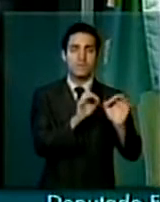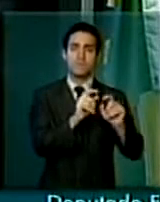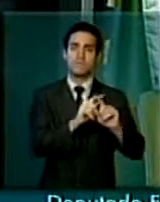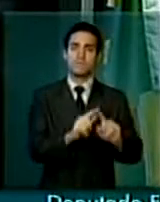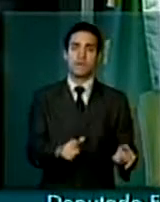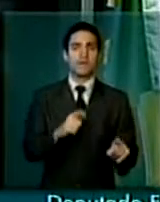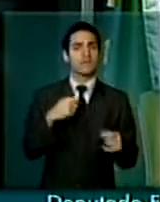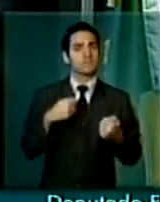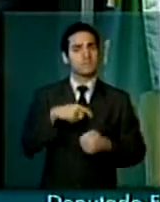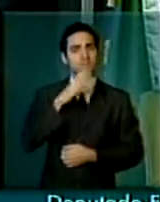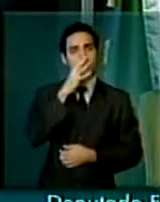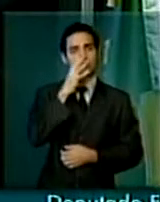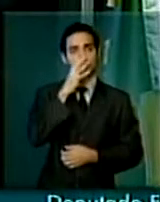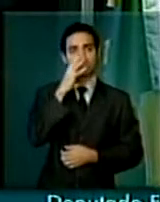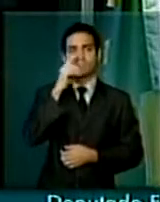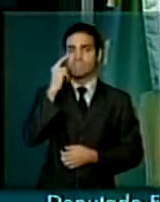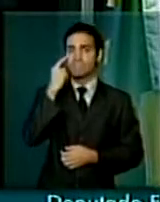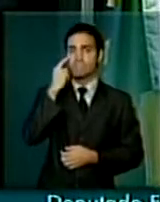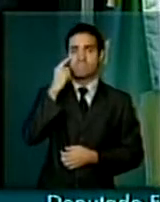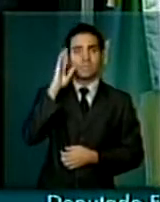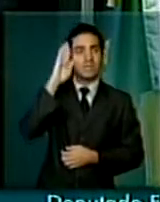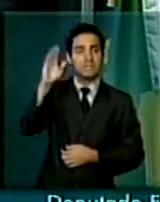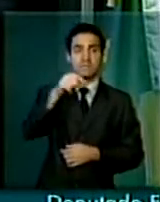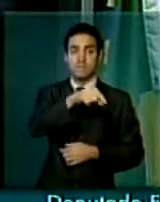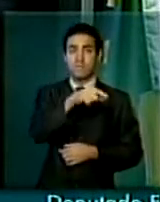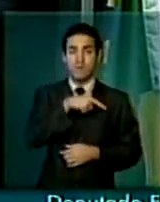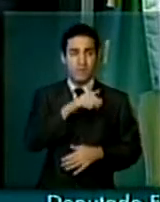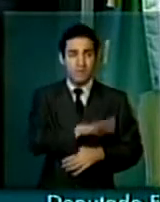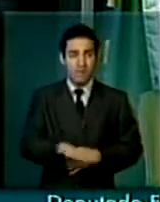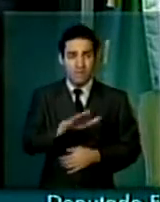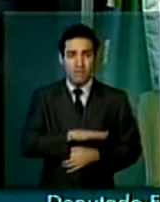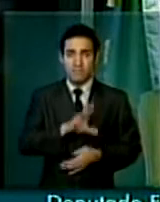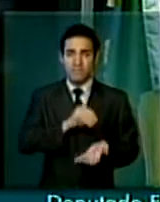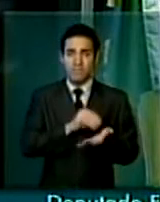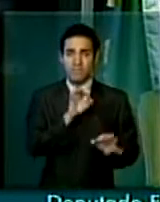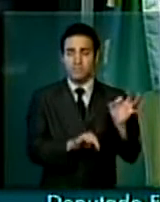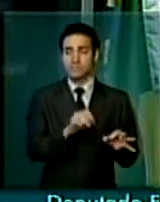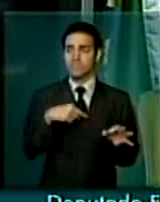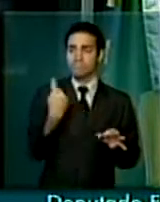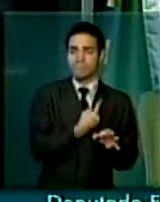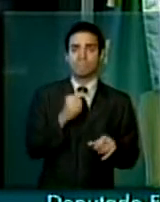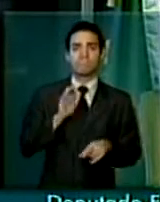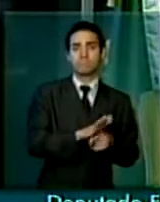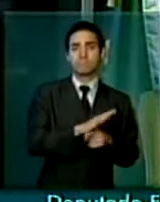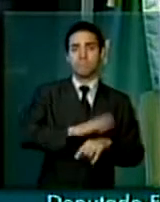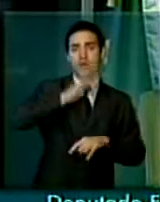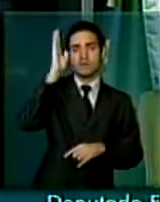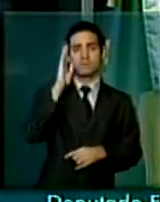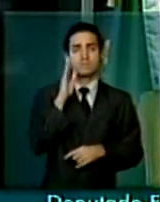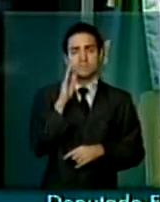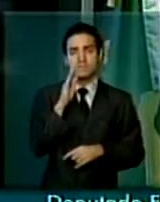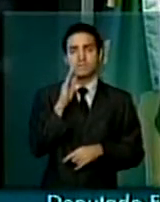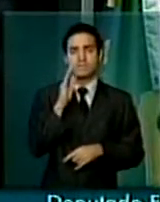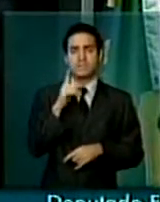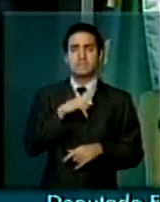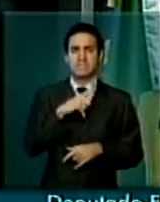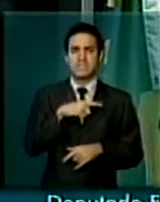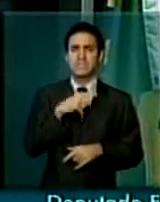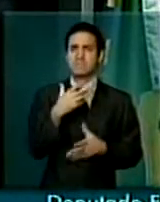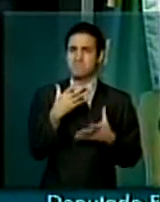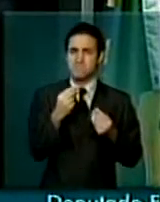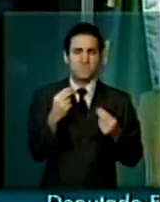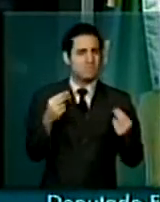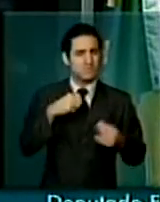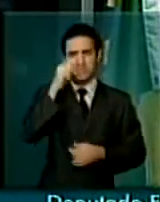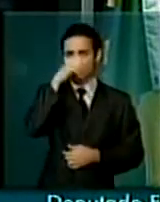especialmente atentos àquelas que atingem menores de idade. Entre tantas de elevado grau de